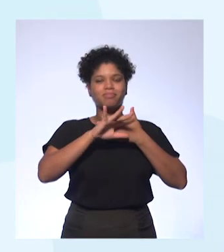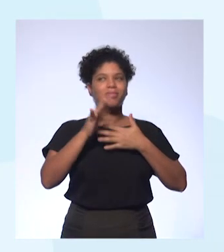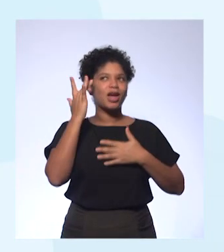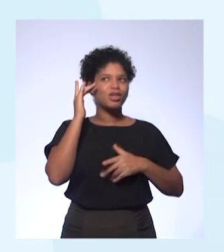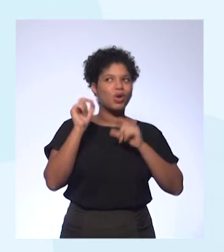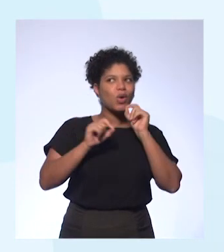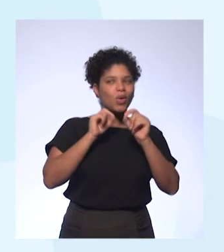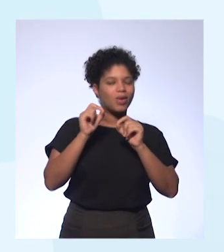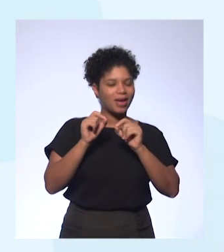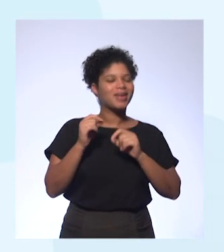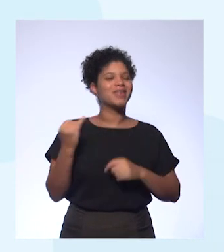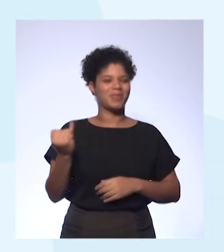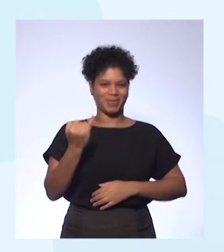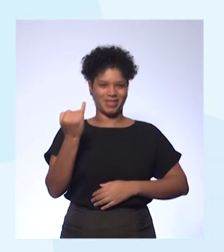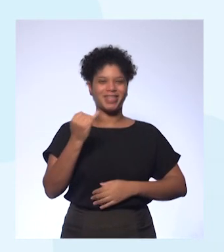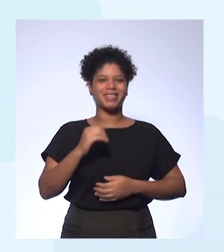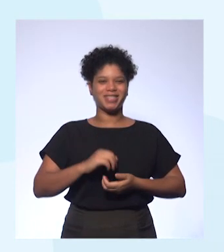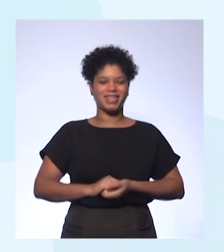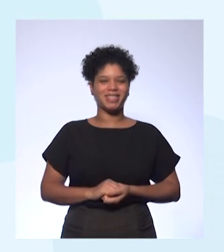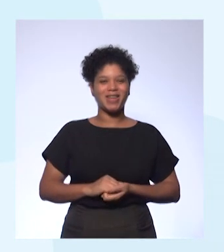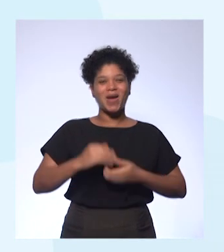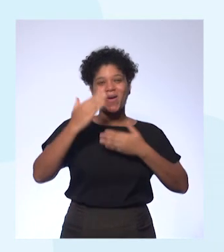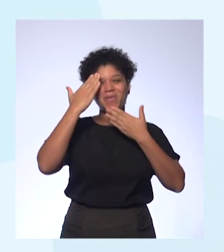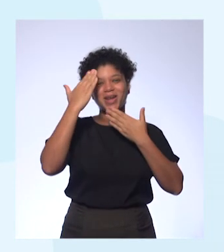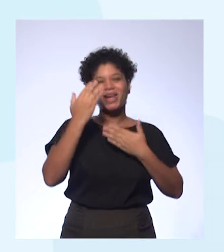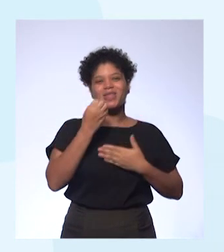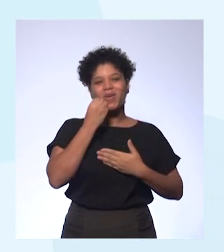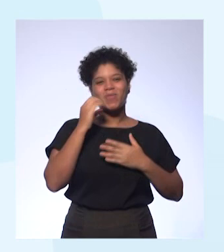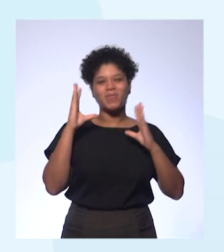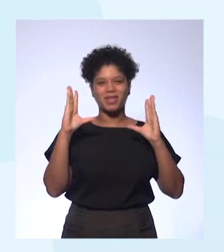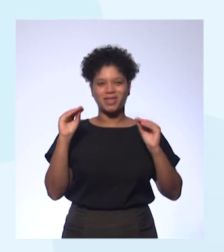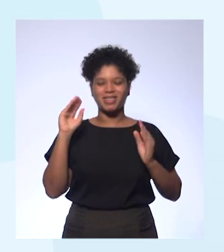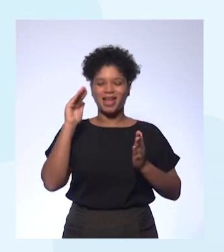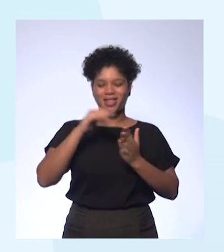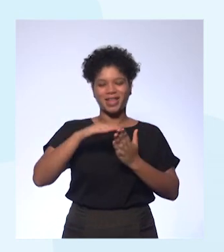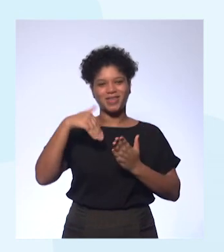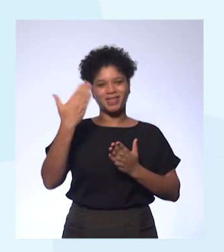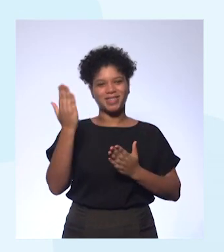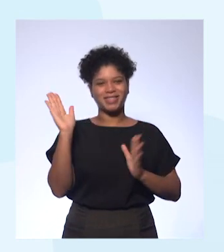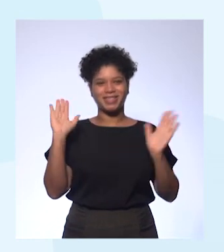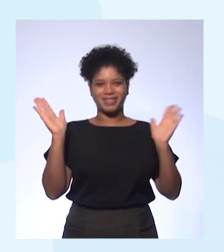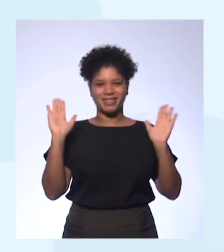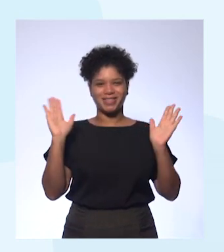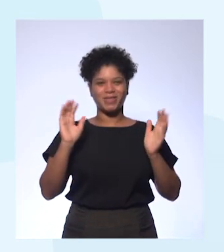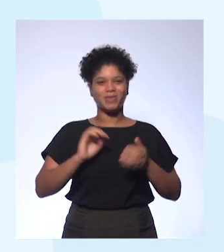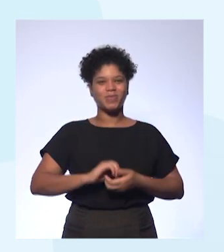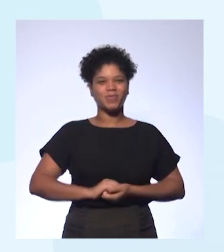Então, fazer a nossa avaliação. Isso. Obrigada, boa noite. Até a próxima, pessoal. Obrigada, boa noite. Tchau, tchau.